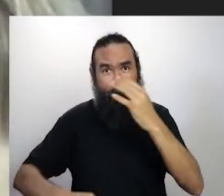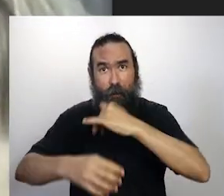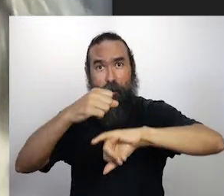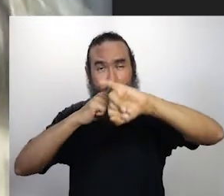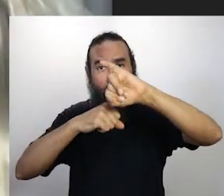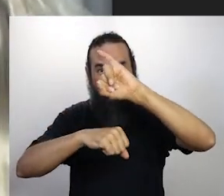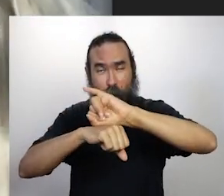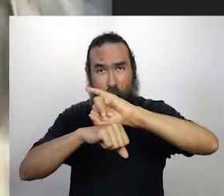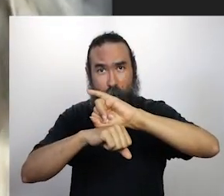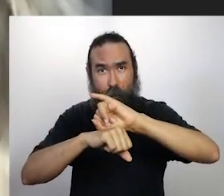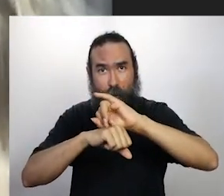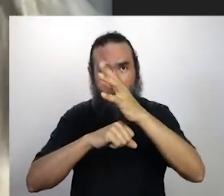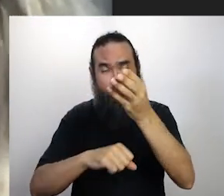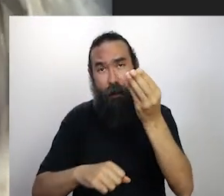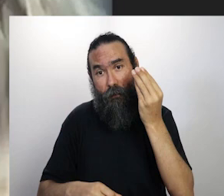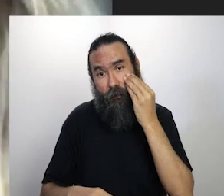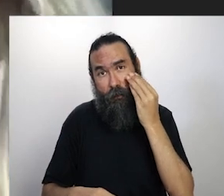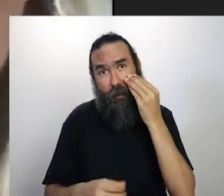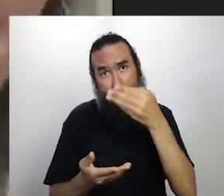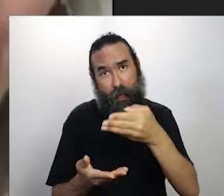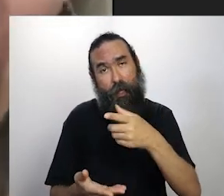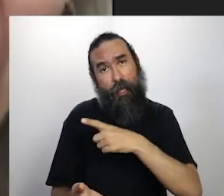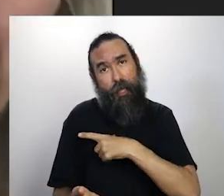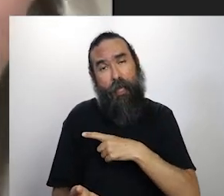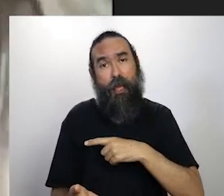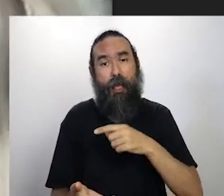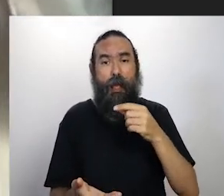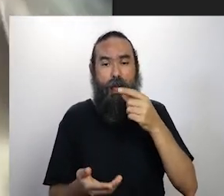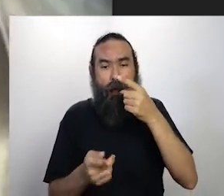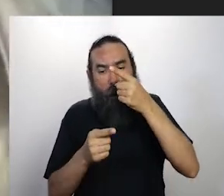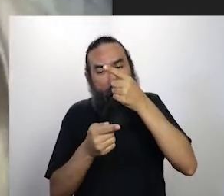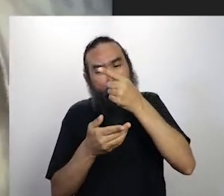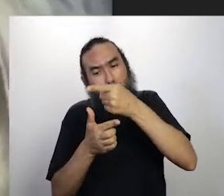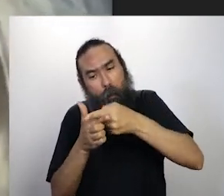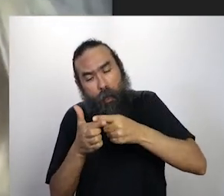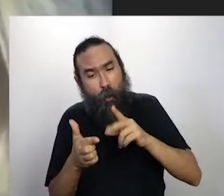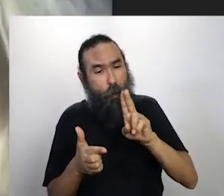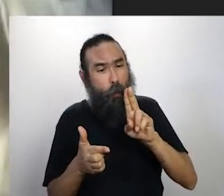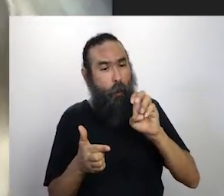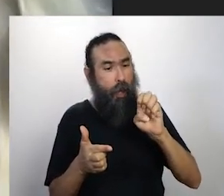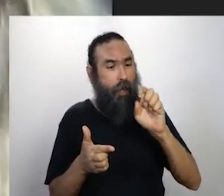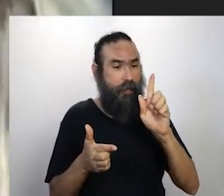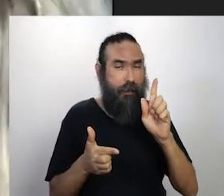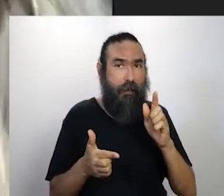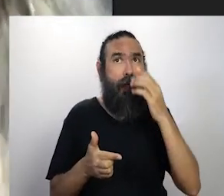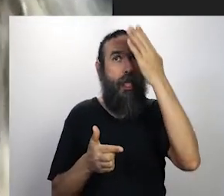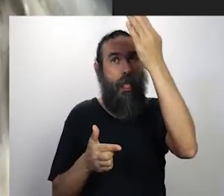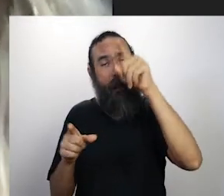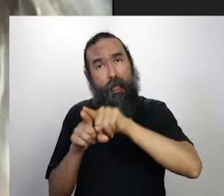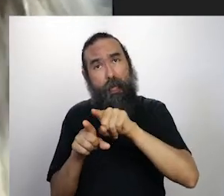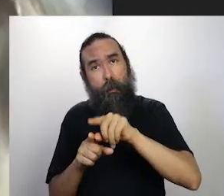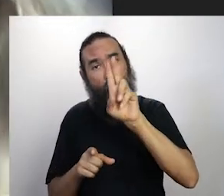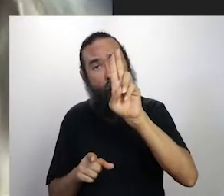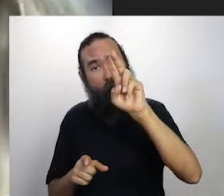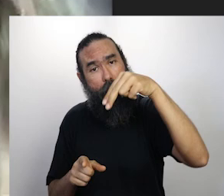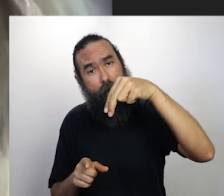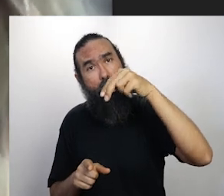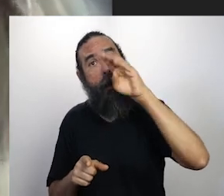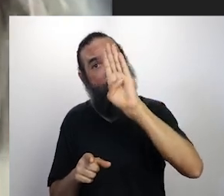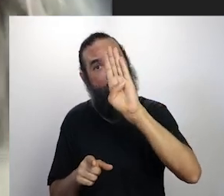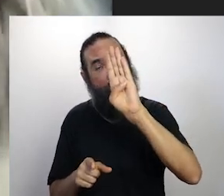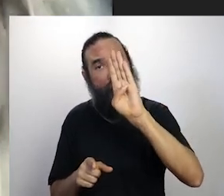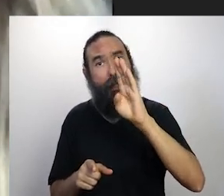né? Então, hoje ela está uma parte na UFG, uma parte na UNB, porque o professor, que era o coordenador, ele